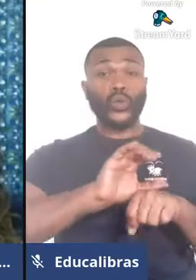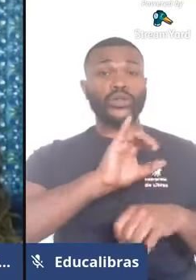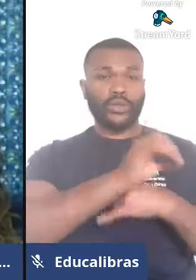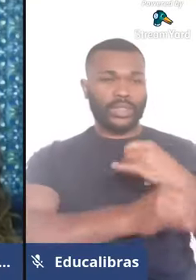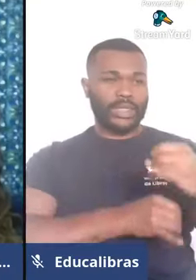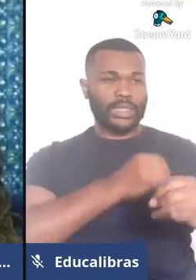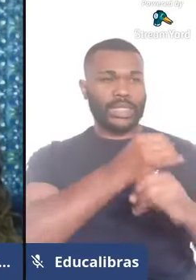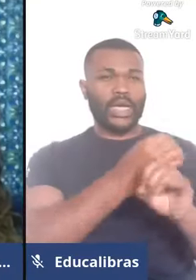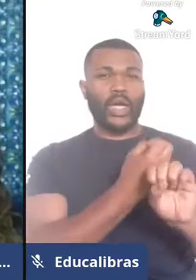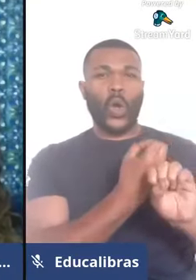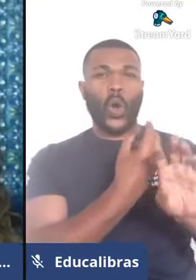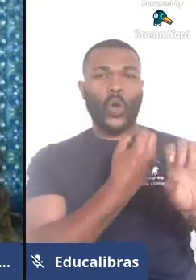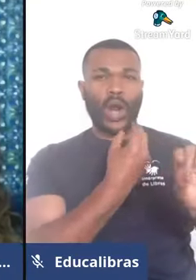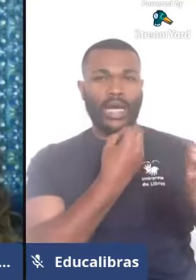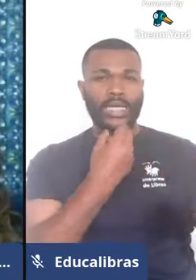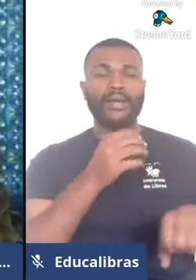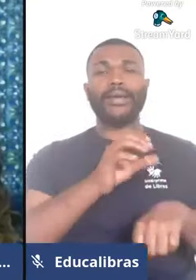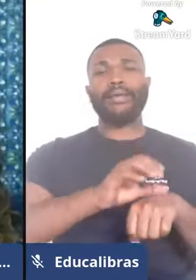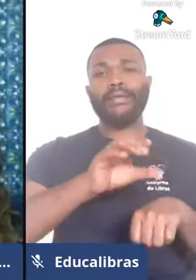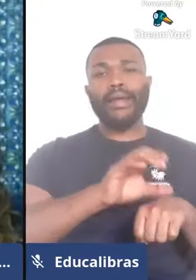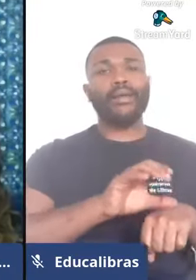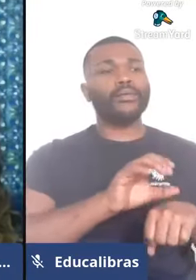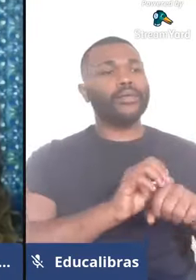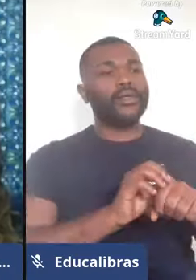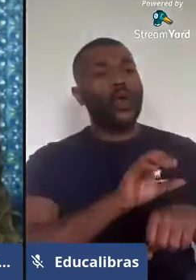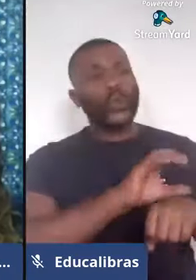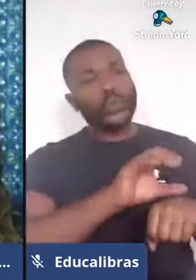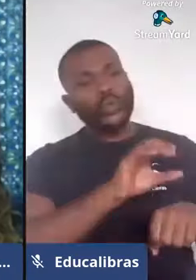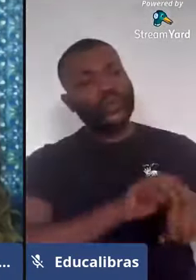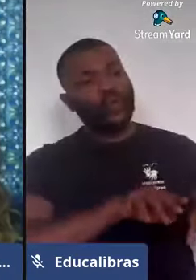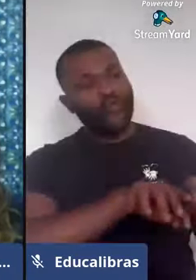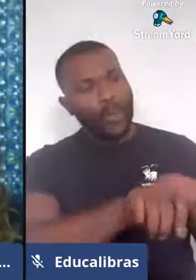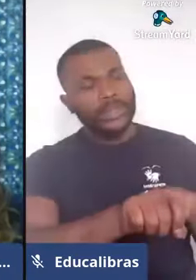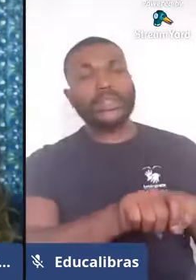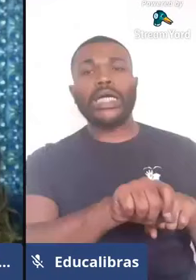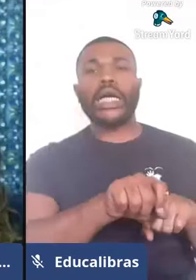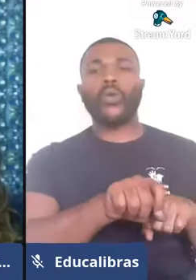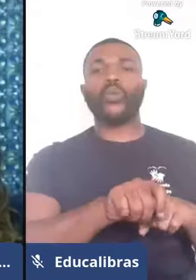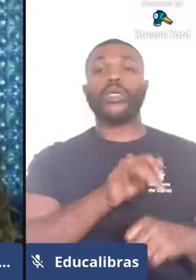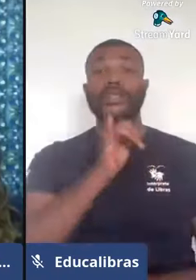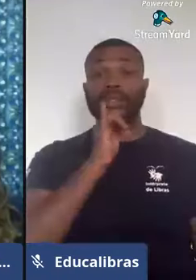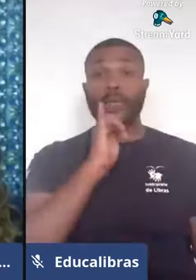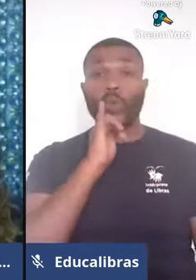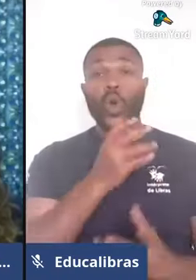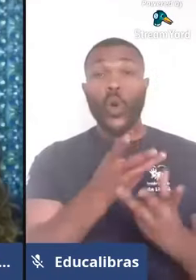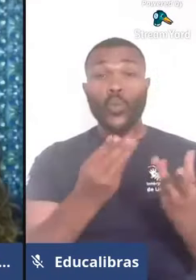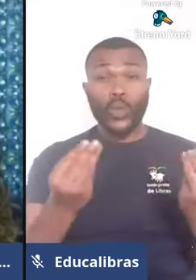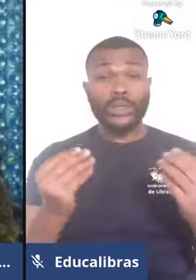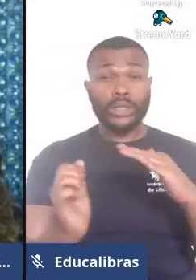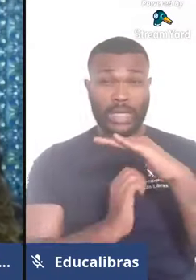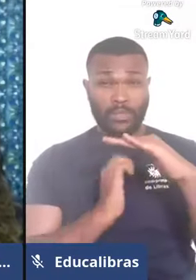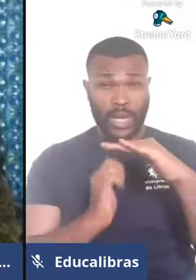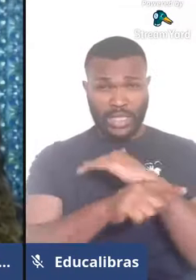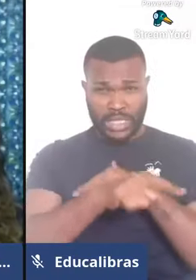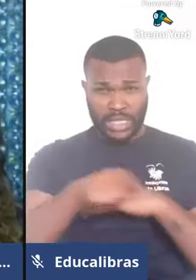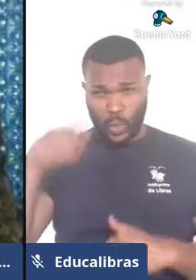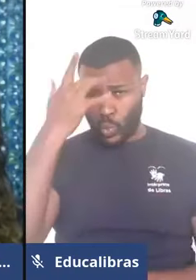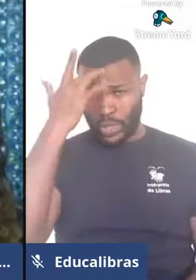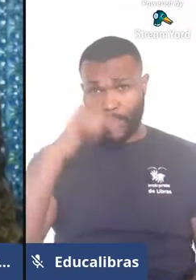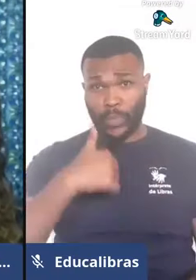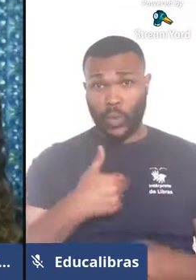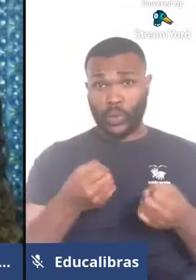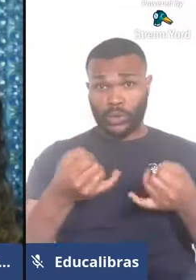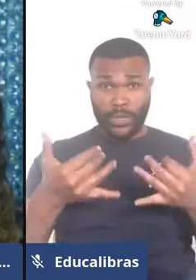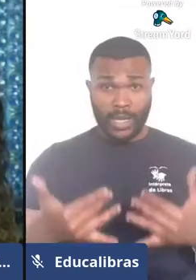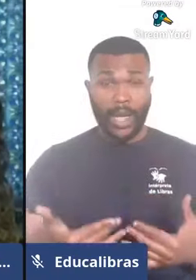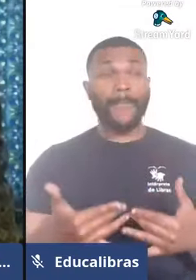você criar cursos de formação dentro... Muitas empresas, acho que é bacana primeiro dizer isso, que acho que muita gente não sabe. Muitas empresas, elas têm suas próprias